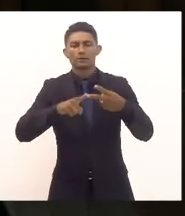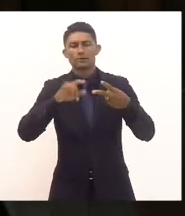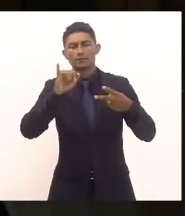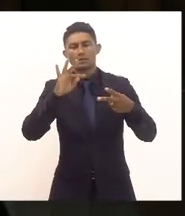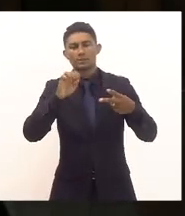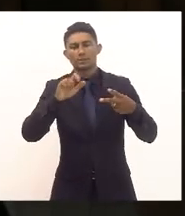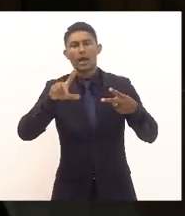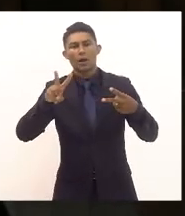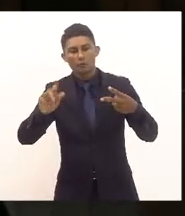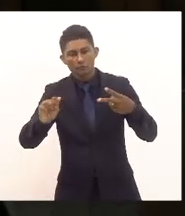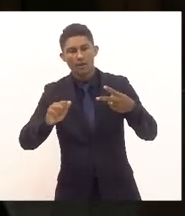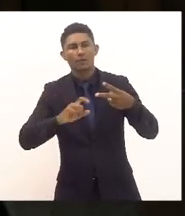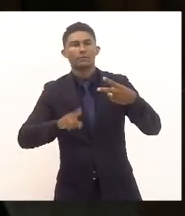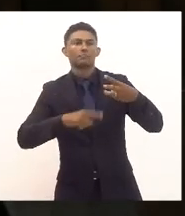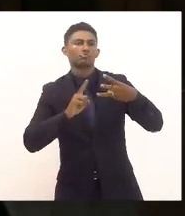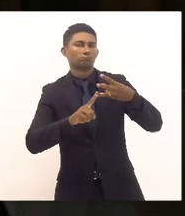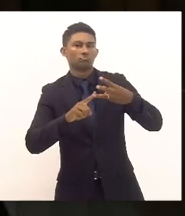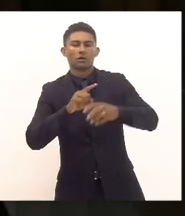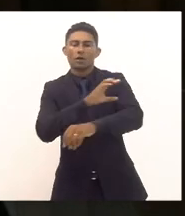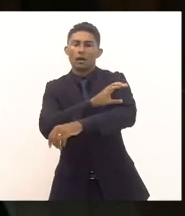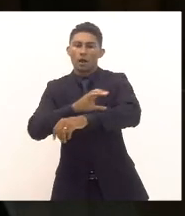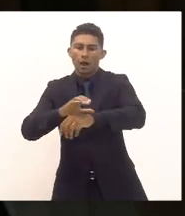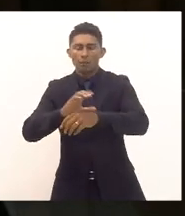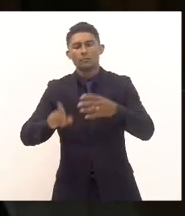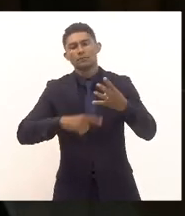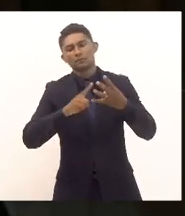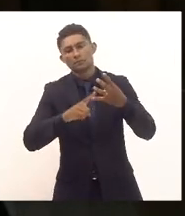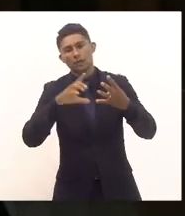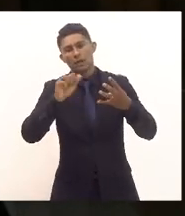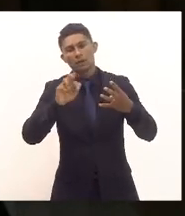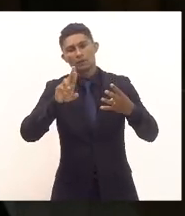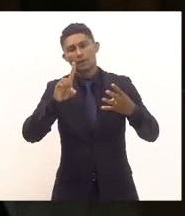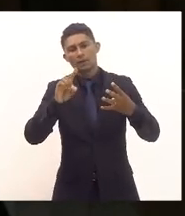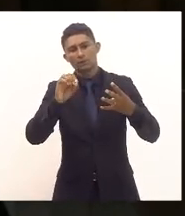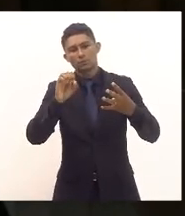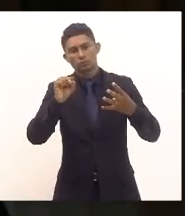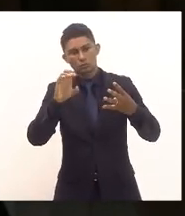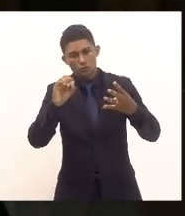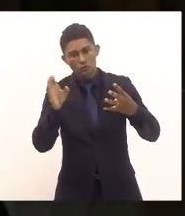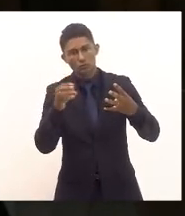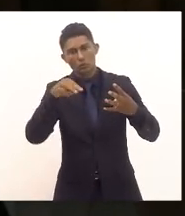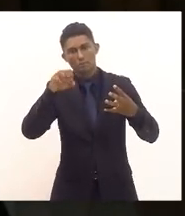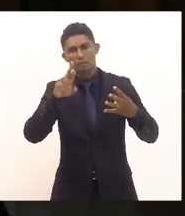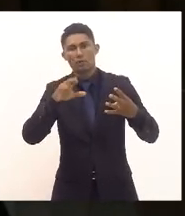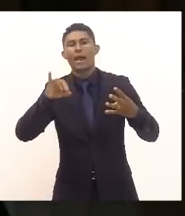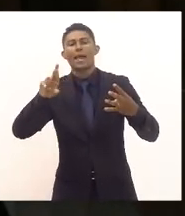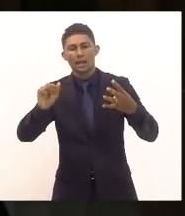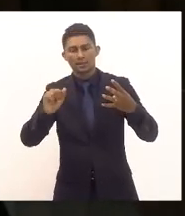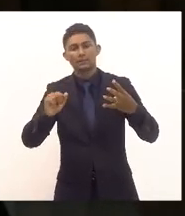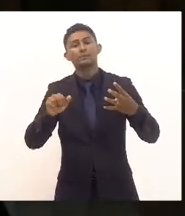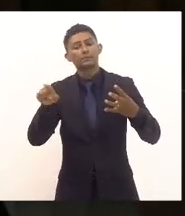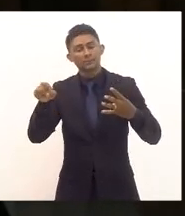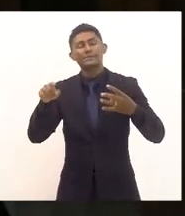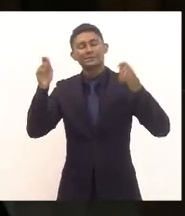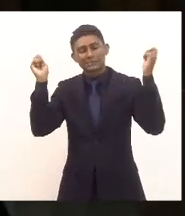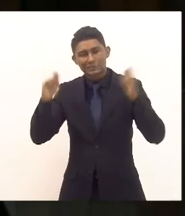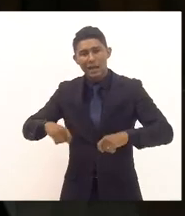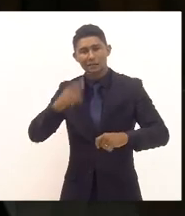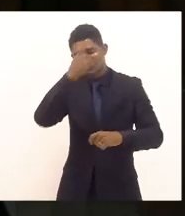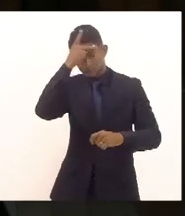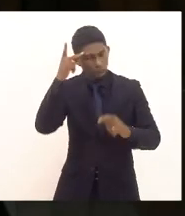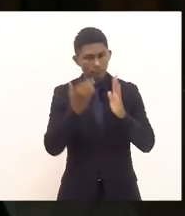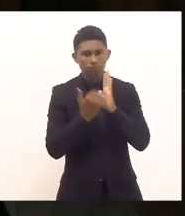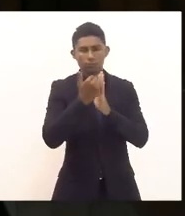dos Goytacazes de Cardoso Moreira todos trabalham ali poderiam trabalhar muito mais pessoas mas